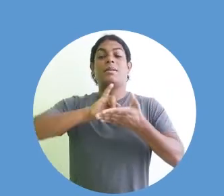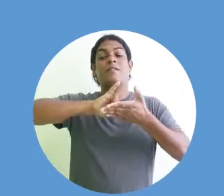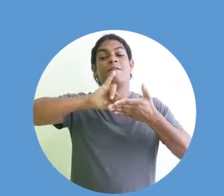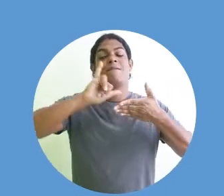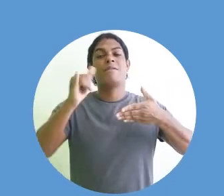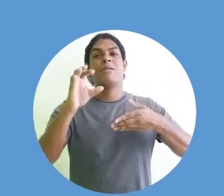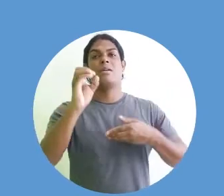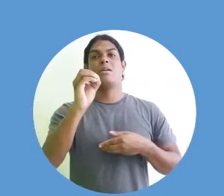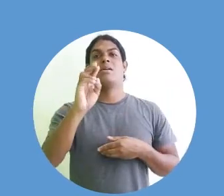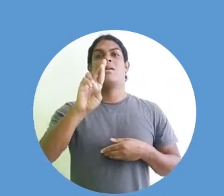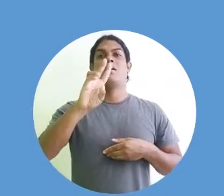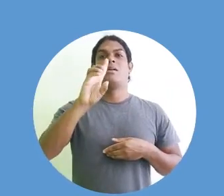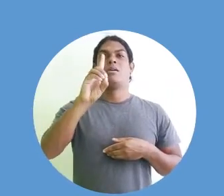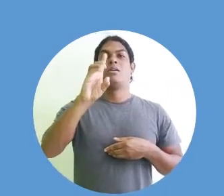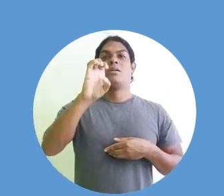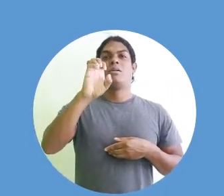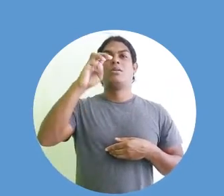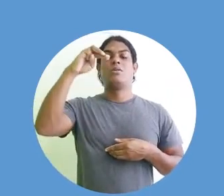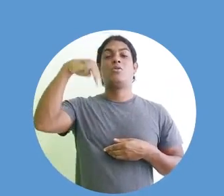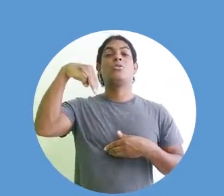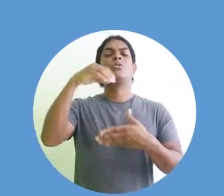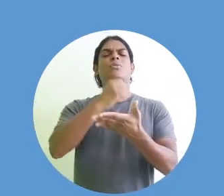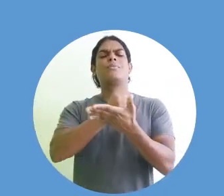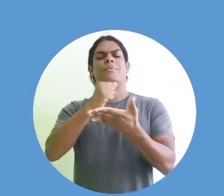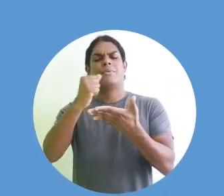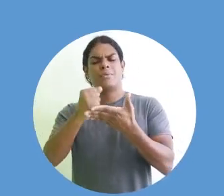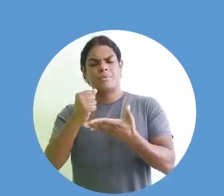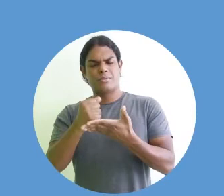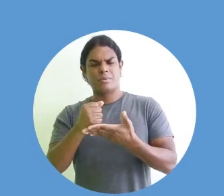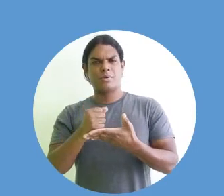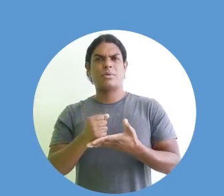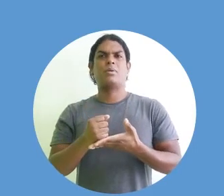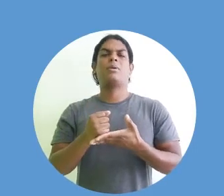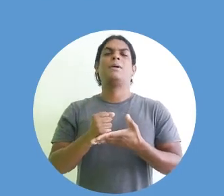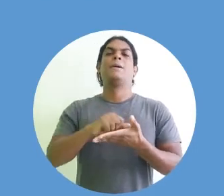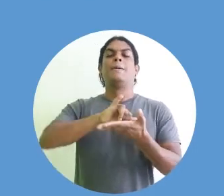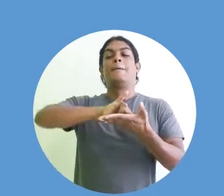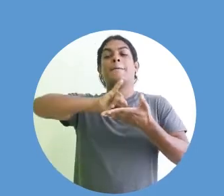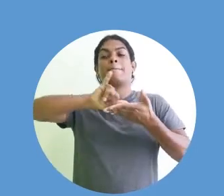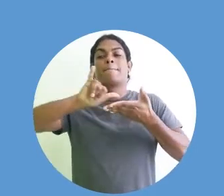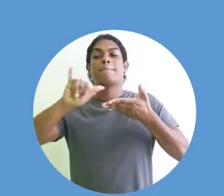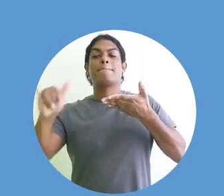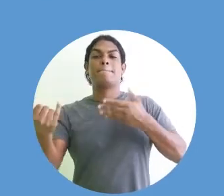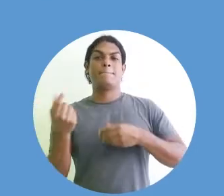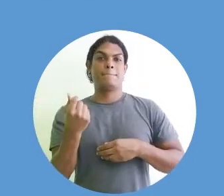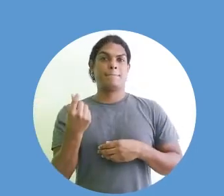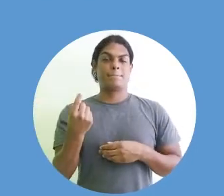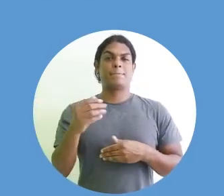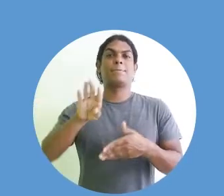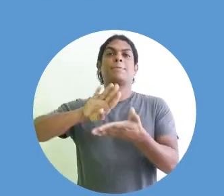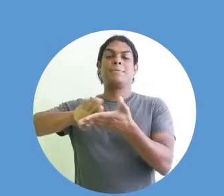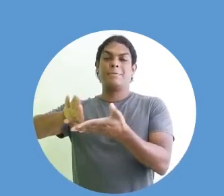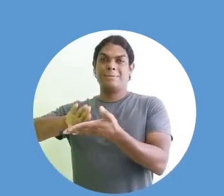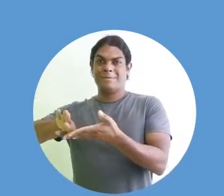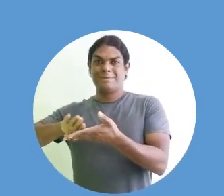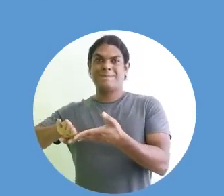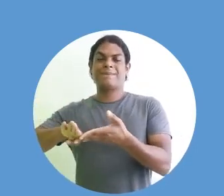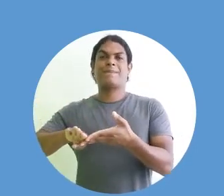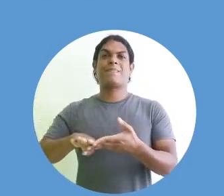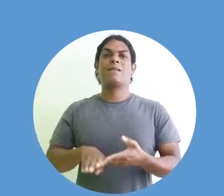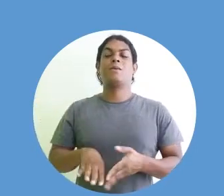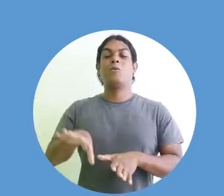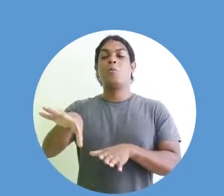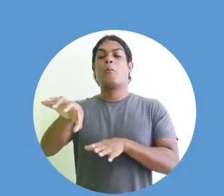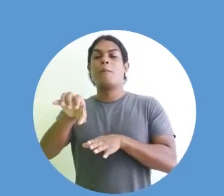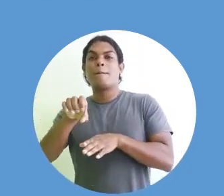do pagamento, ou como se ele fizesse uma transferência de dinheiro para o banco do exportador, pegar aquele valor daquela